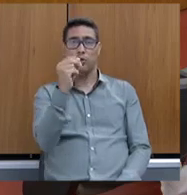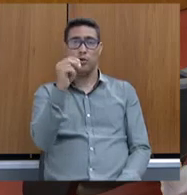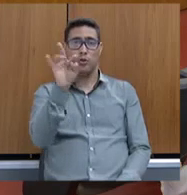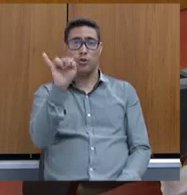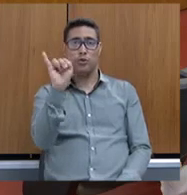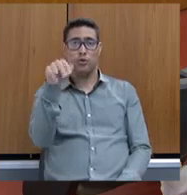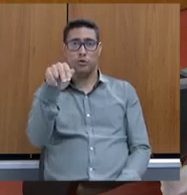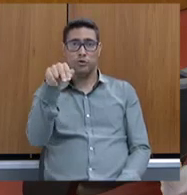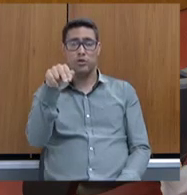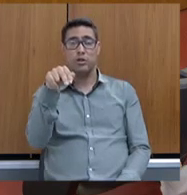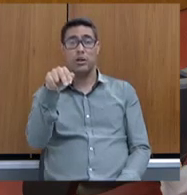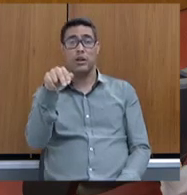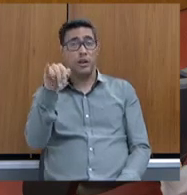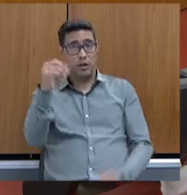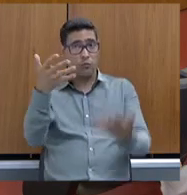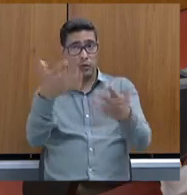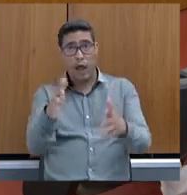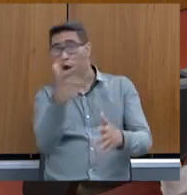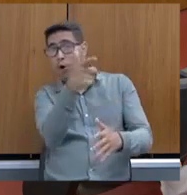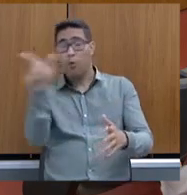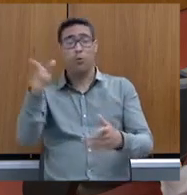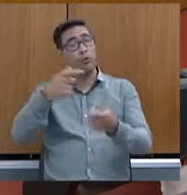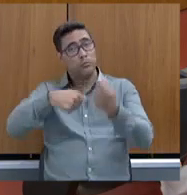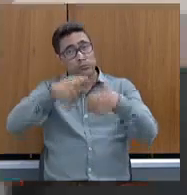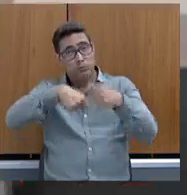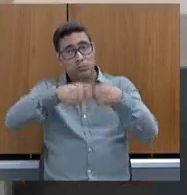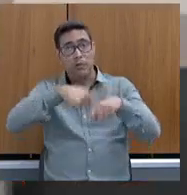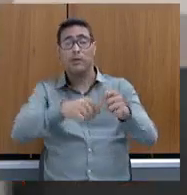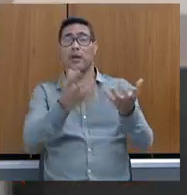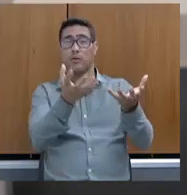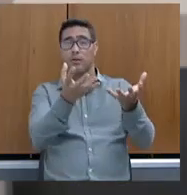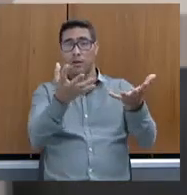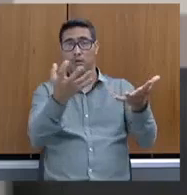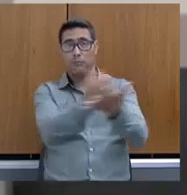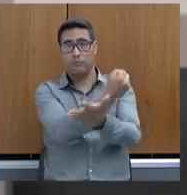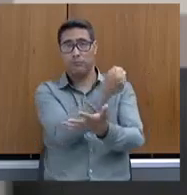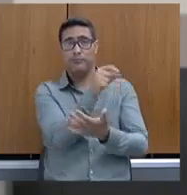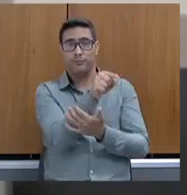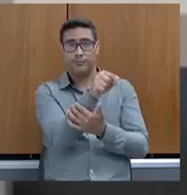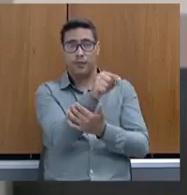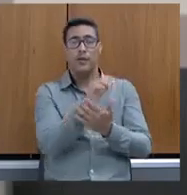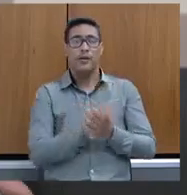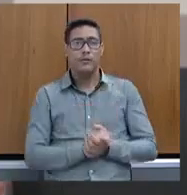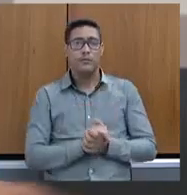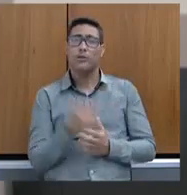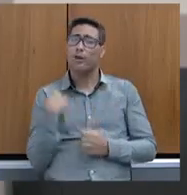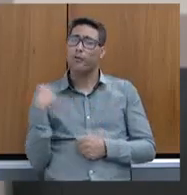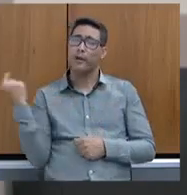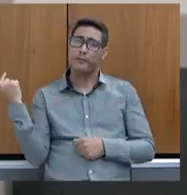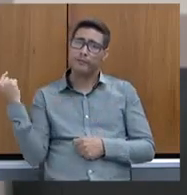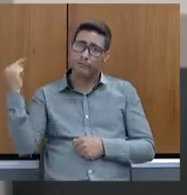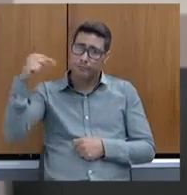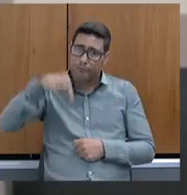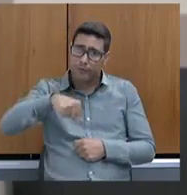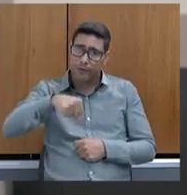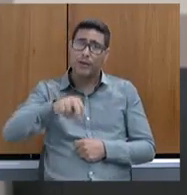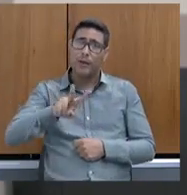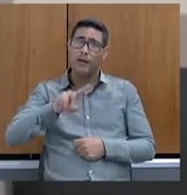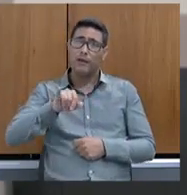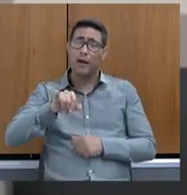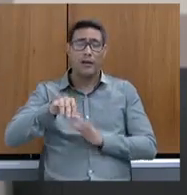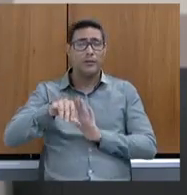empresários que querem então esse momento do Vila Galé vira é muito importante porque ele vai criar uma uma